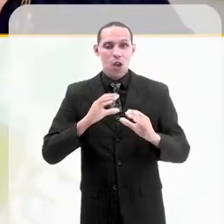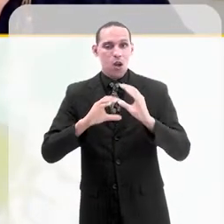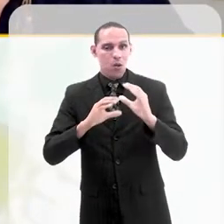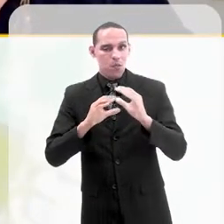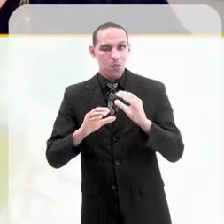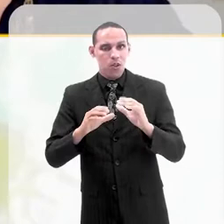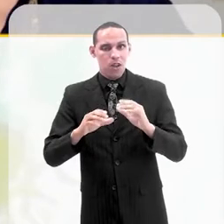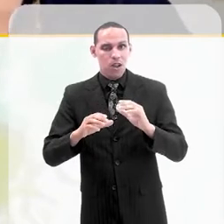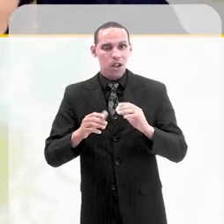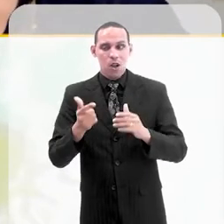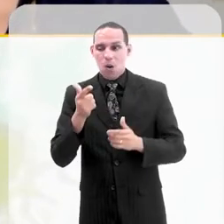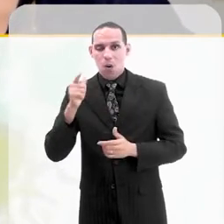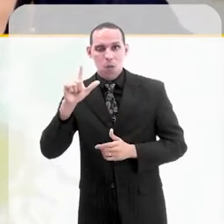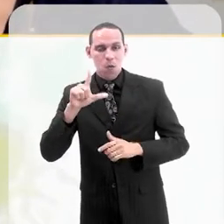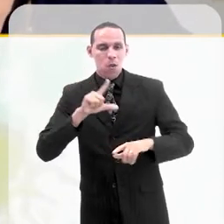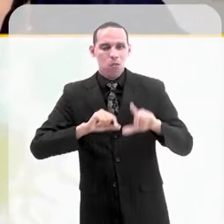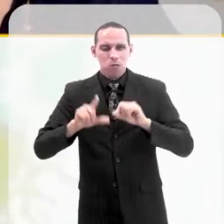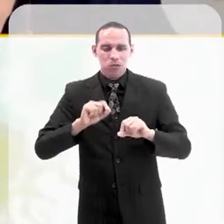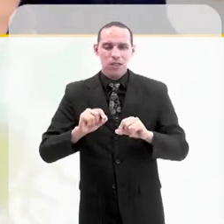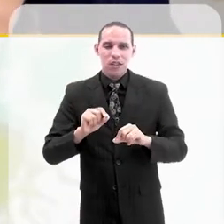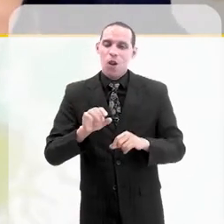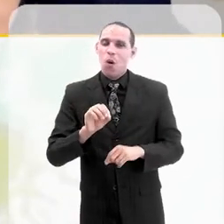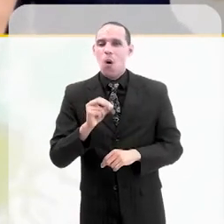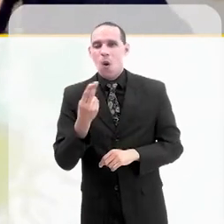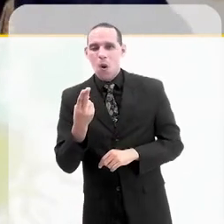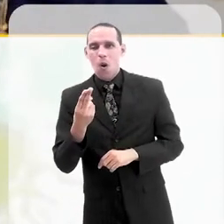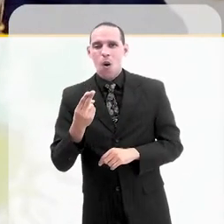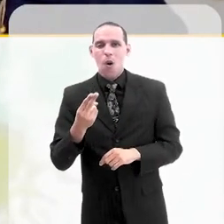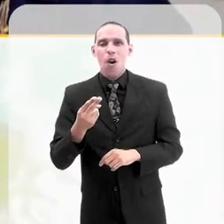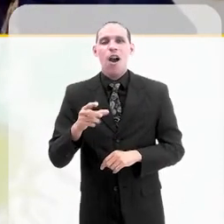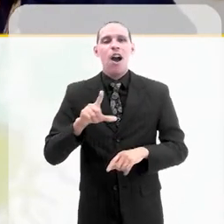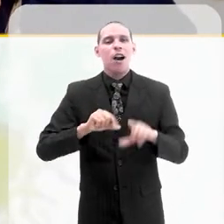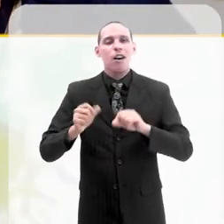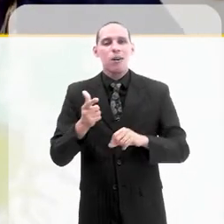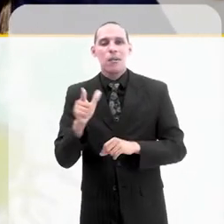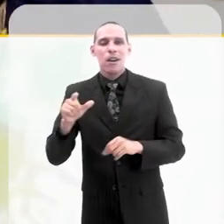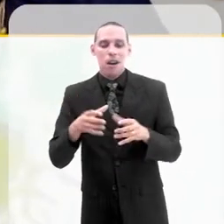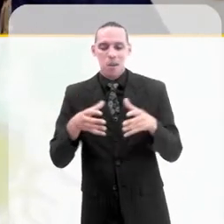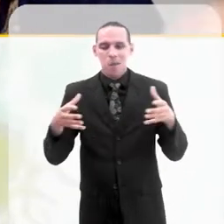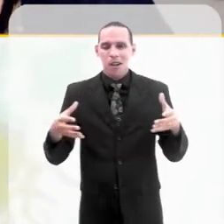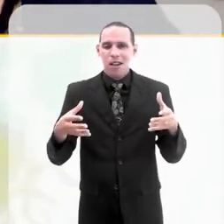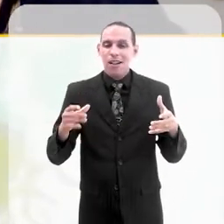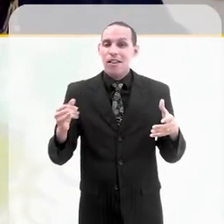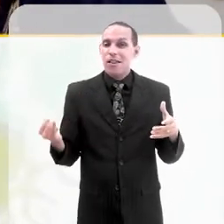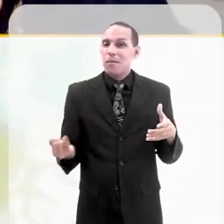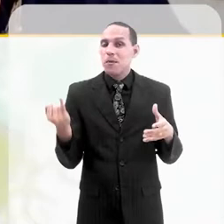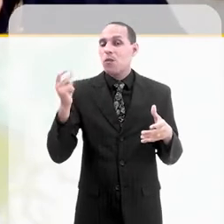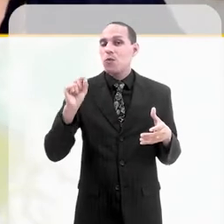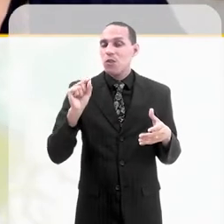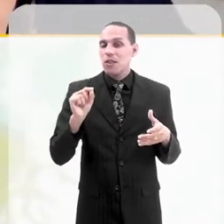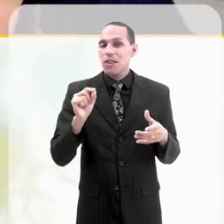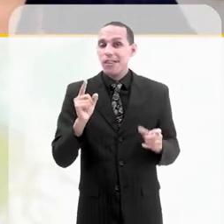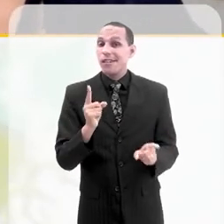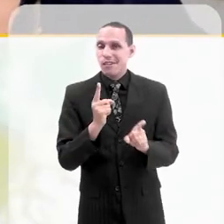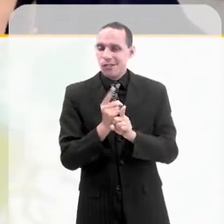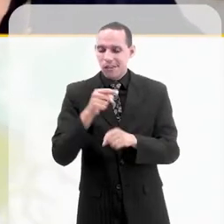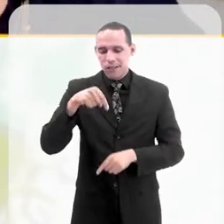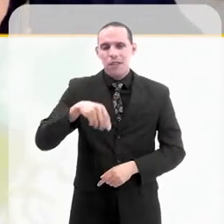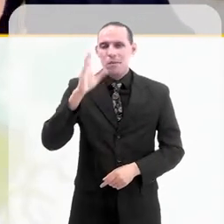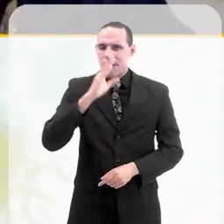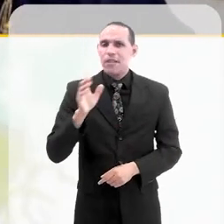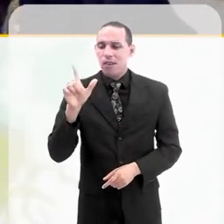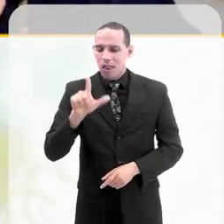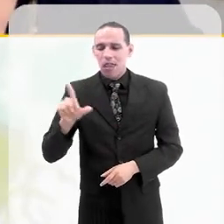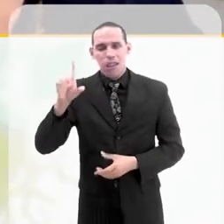comunicação alternativa, que a gente conhece como comunicação alternativa e ampliada, é importante aqui dizer que ela também é encontrada na